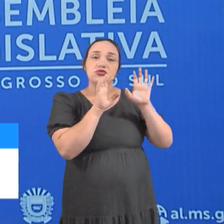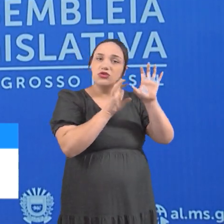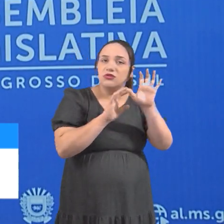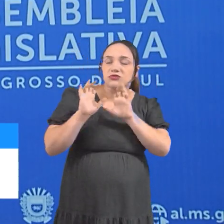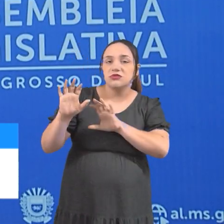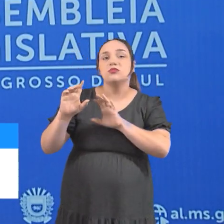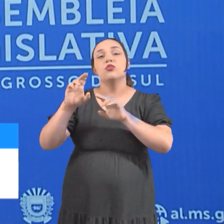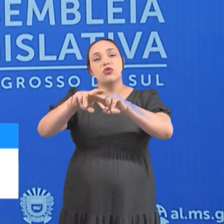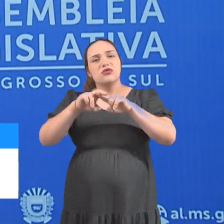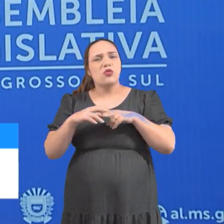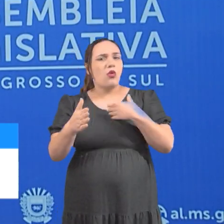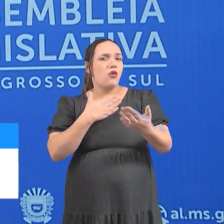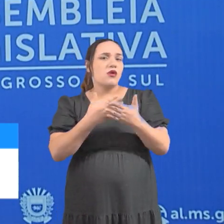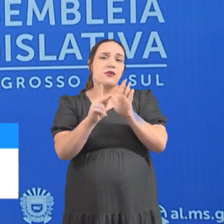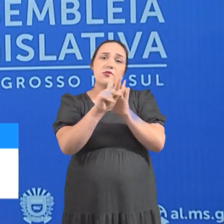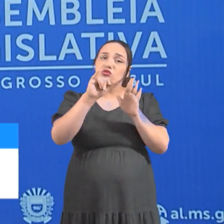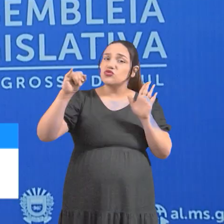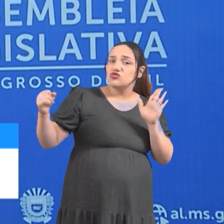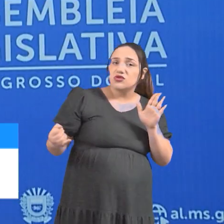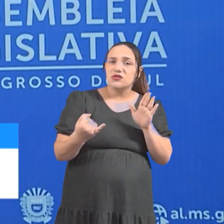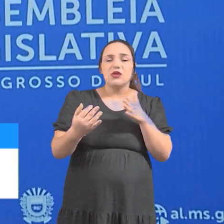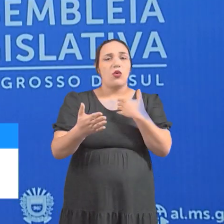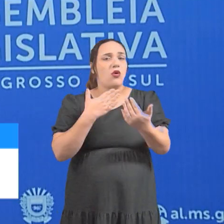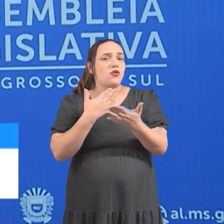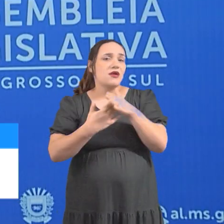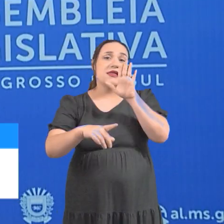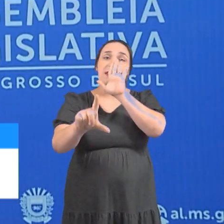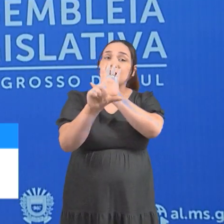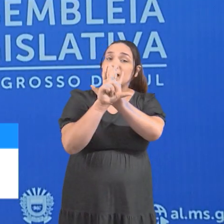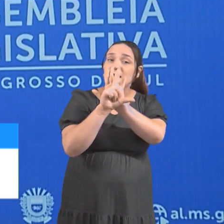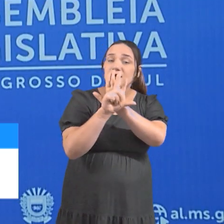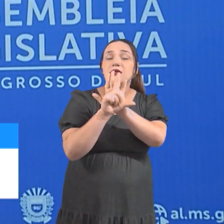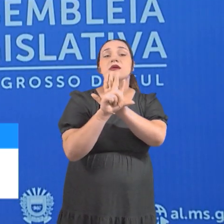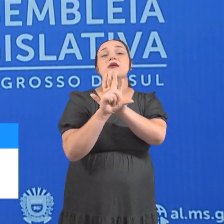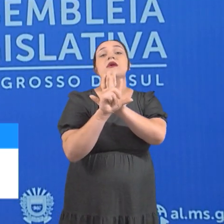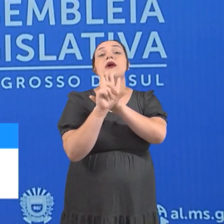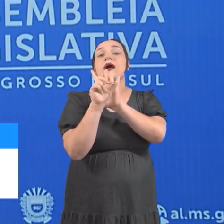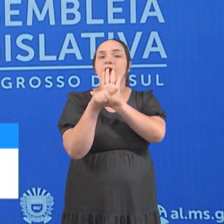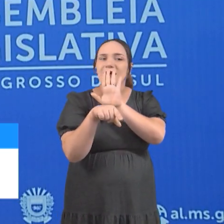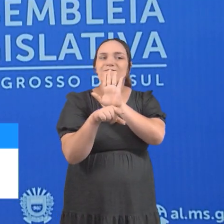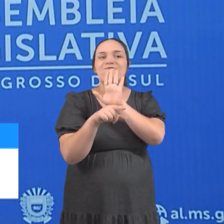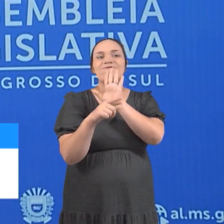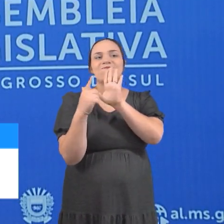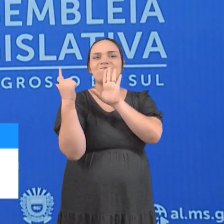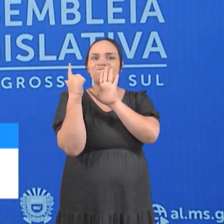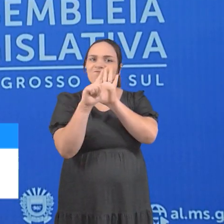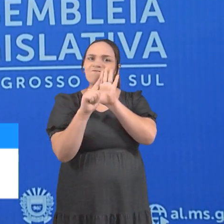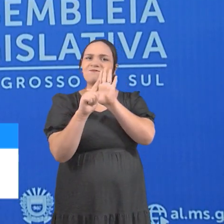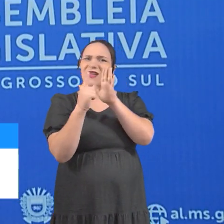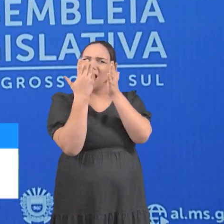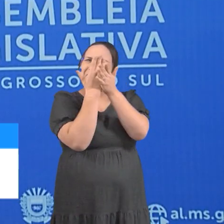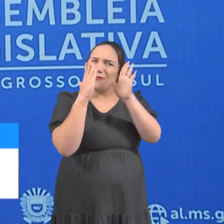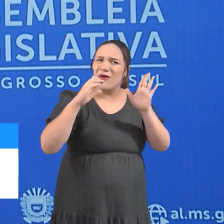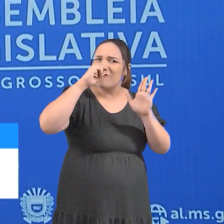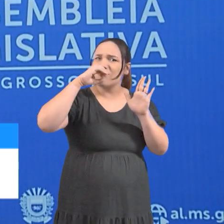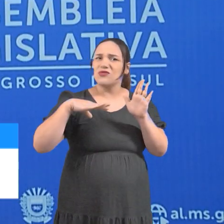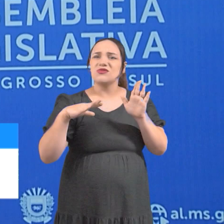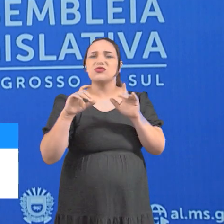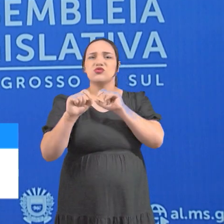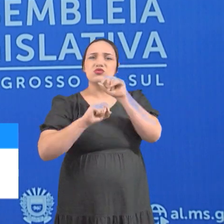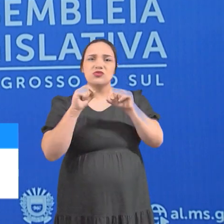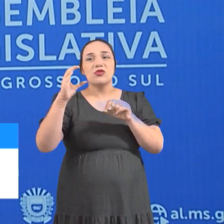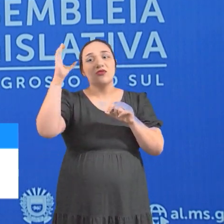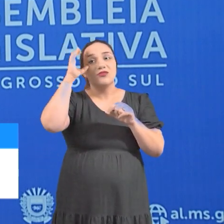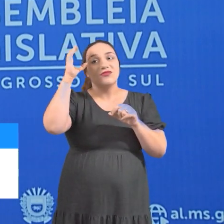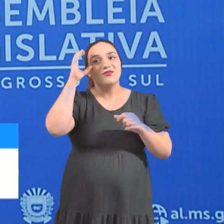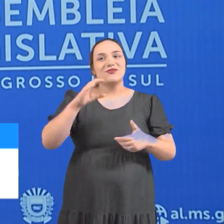acho que todo e qualquer projeto que entre nessa casa, toda e qualquer lei que possa promover esse combate à